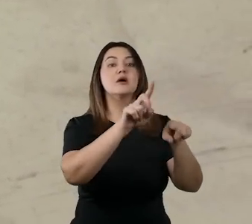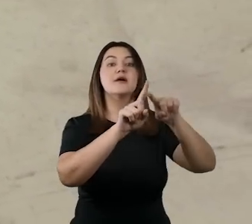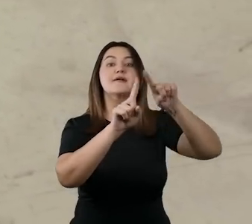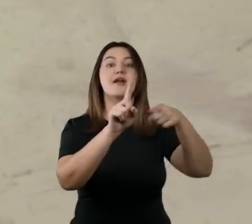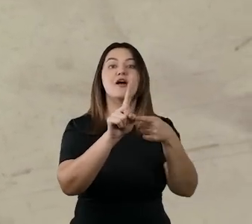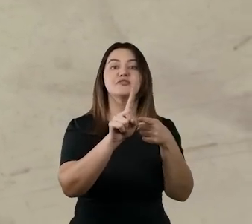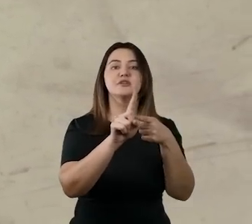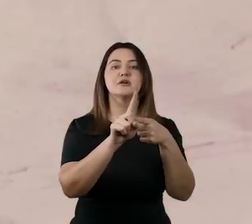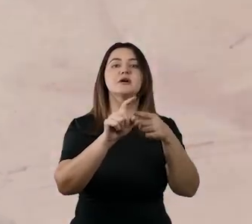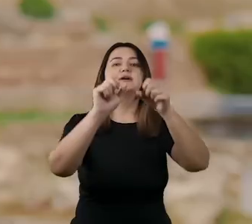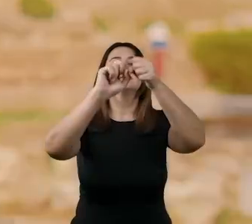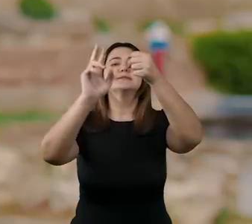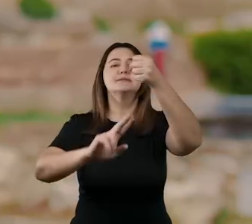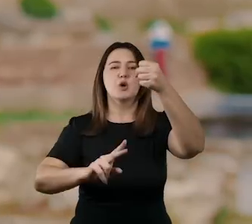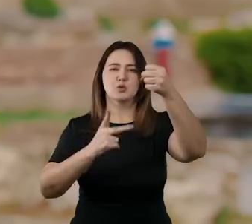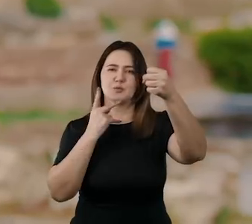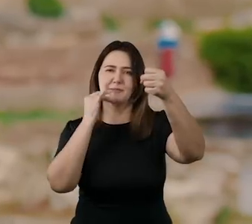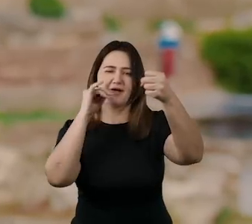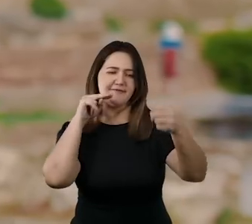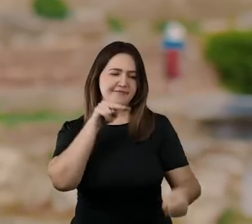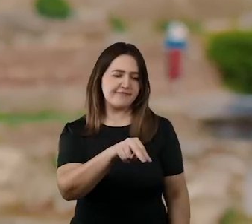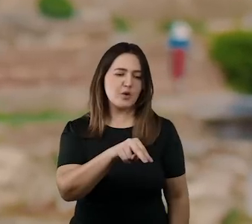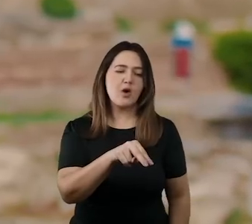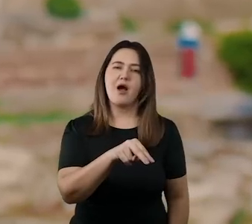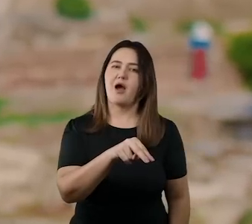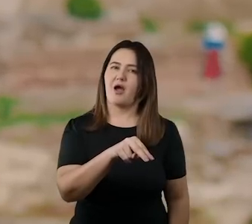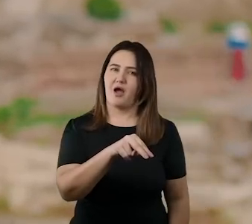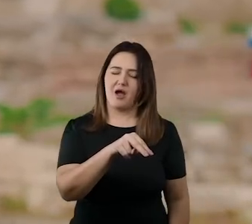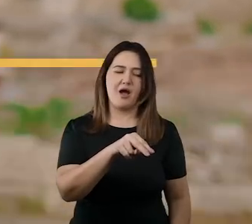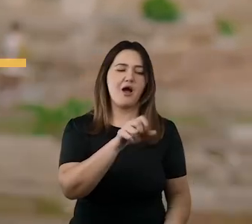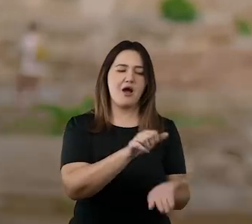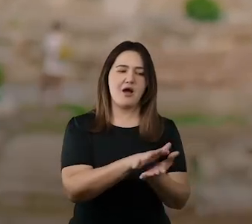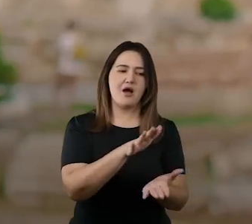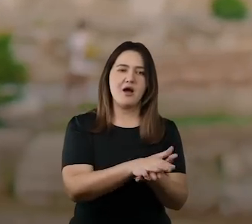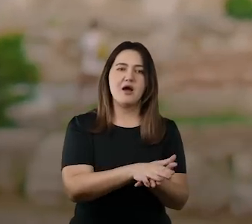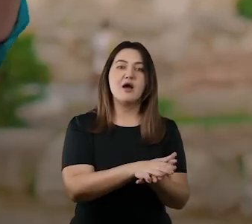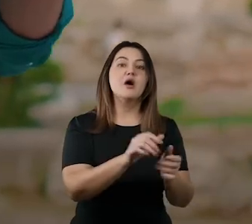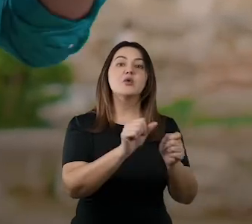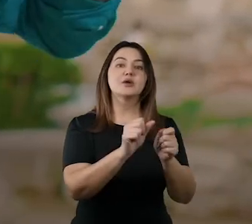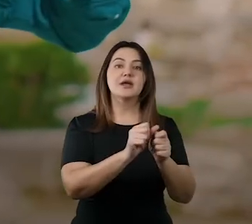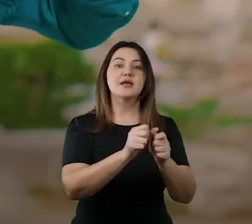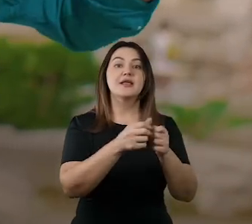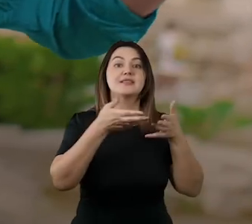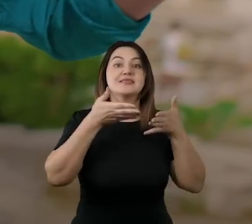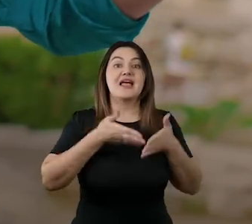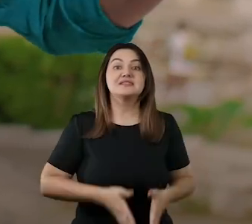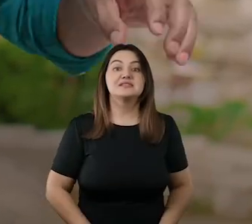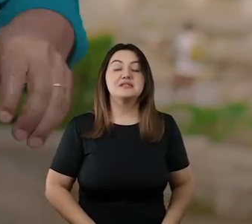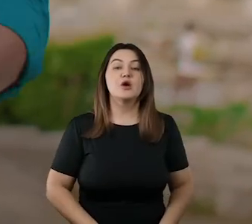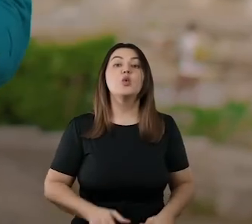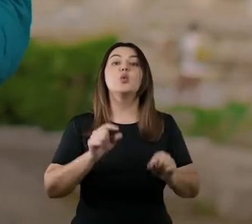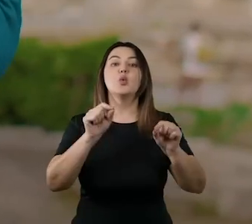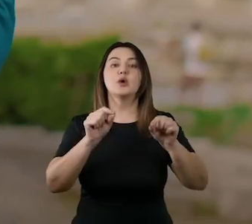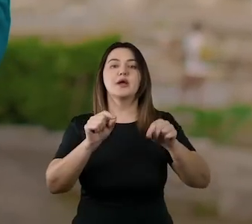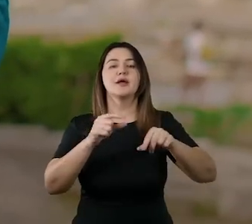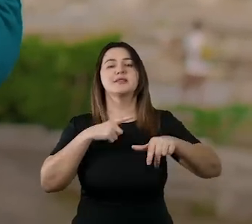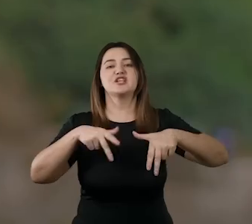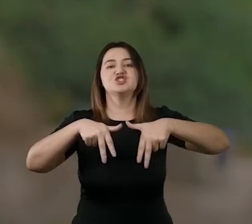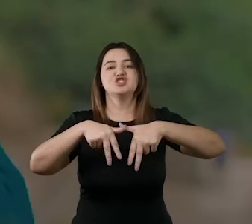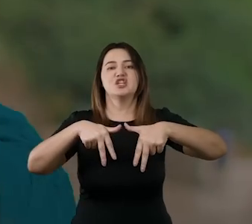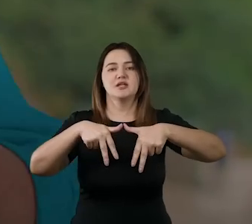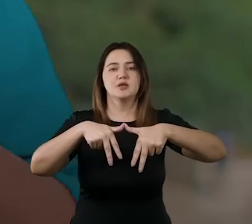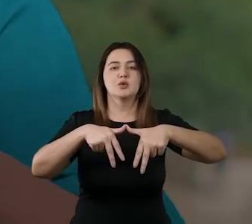a sua filha e o descendente de Afrodite com Hermas nasceu ao mesmo tempo com o sexo masculino e o sexo